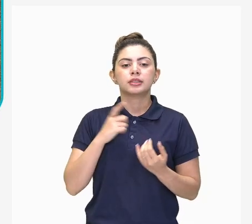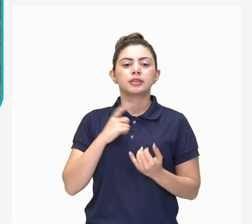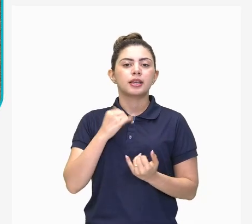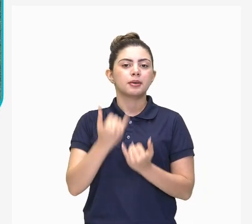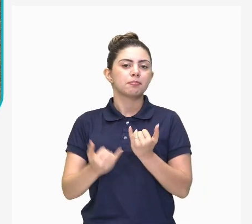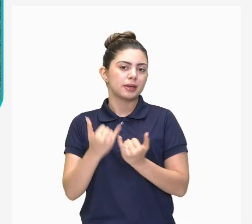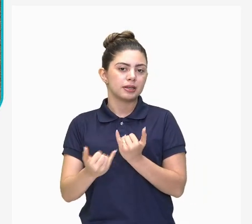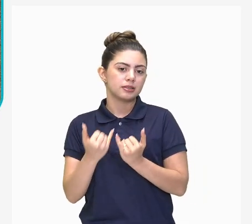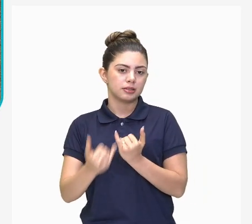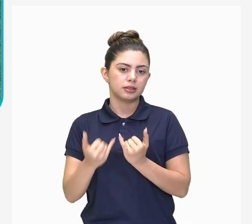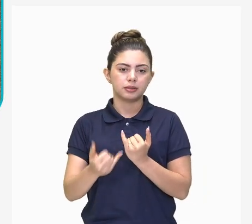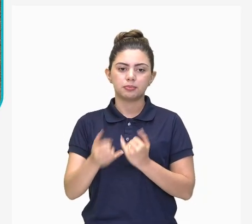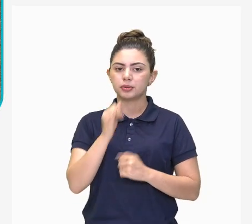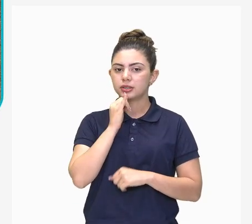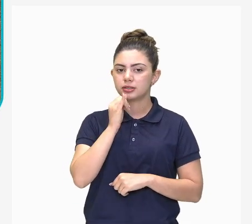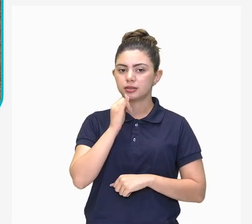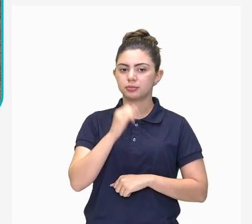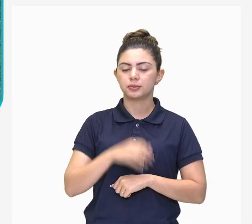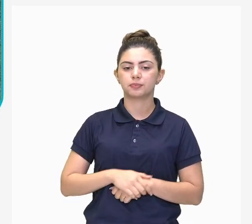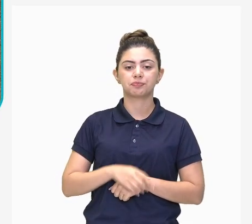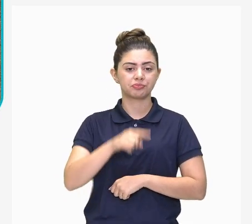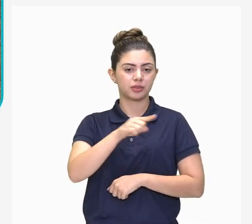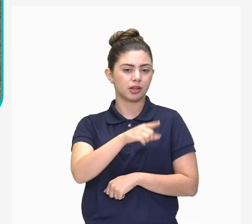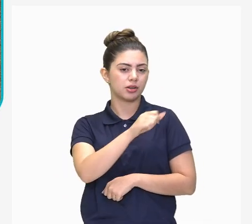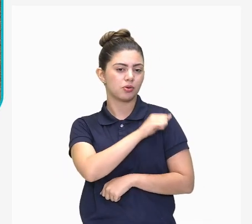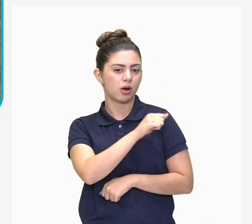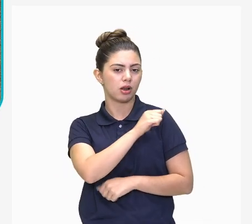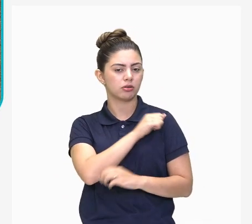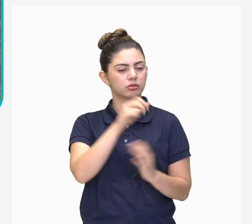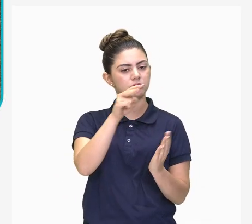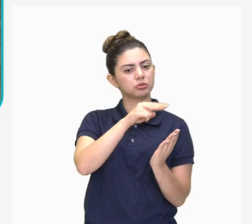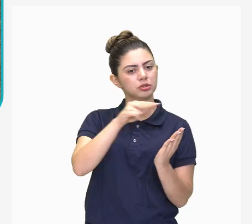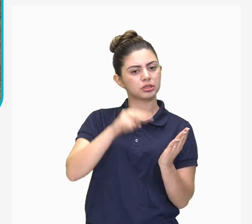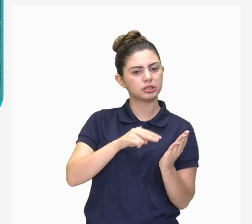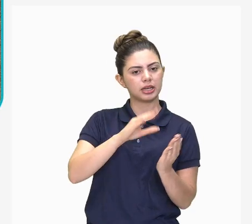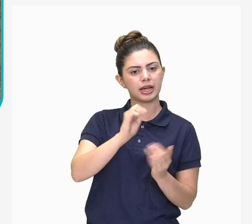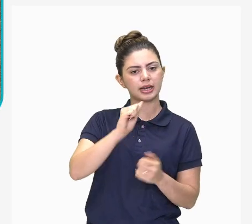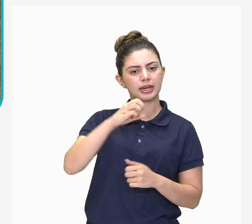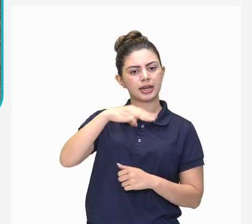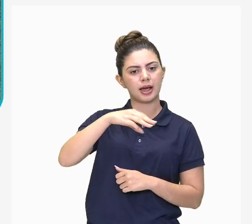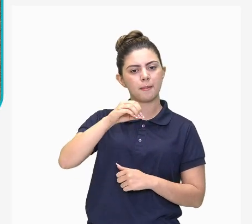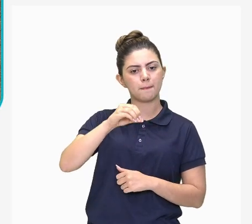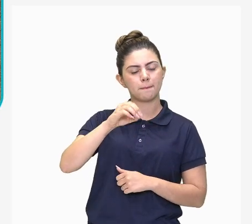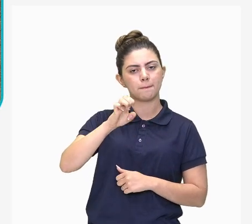proximidade. Exemplo, o aluno lia Camões. Então, a